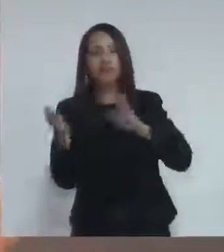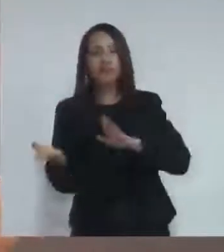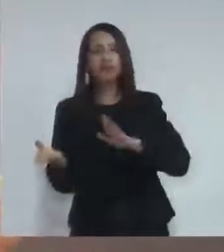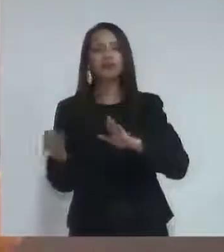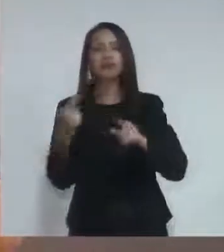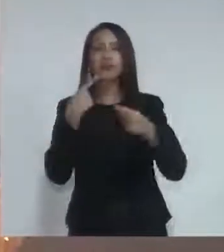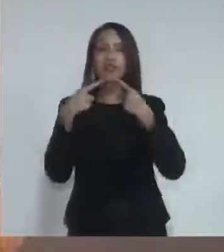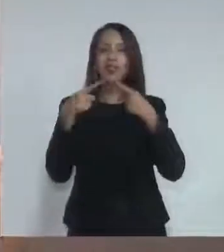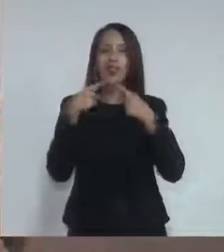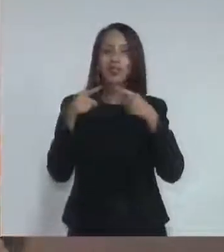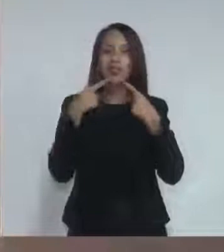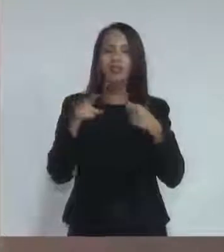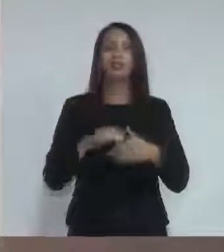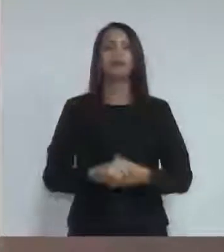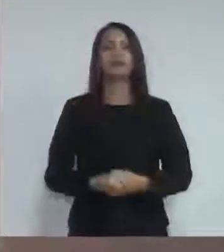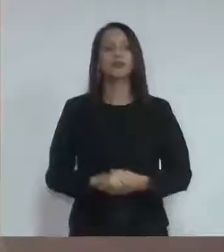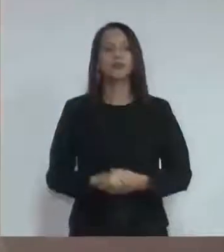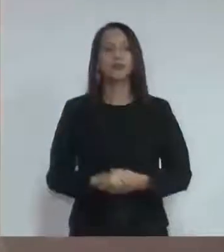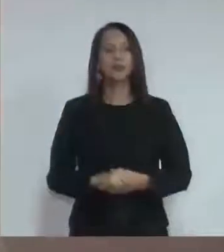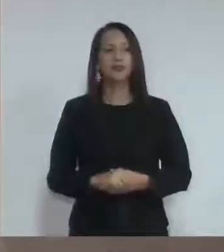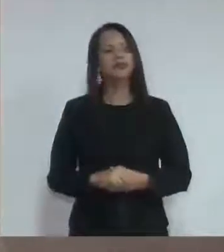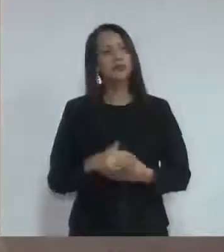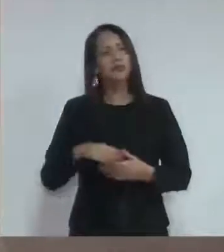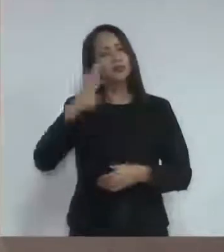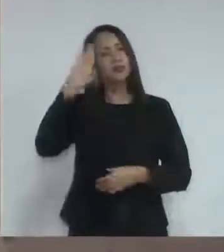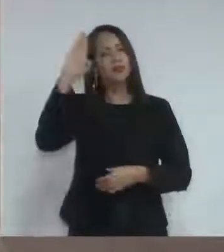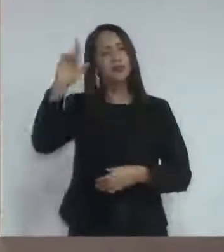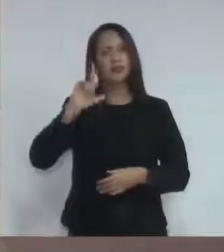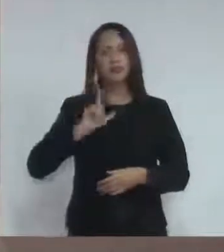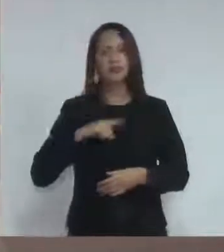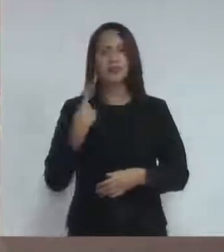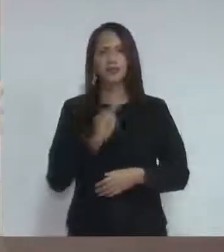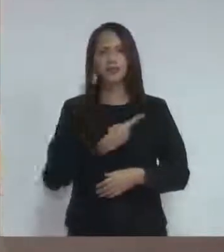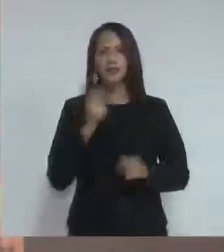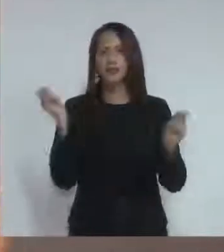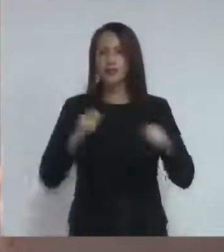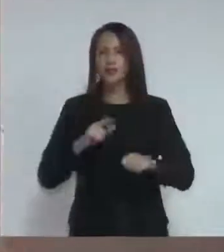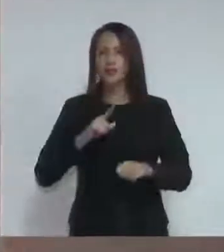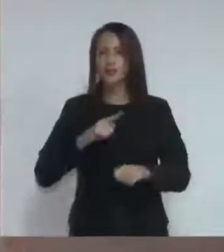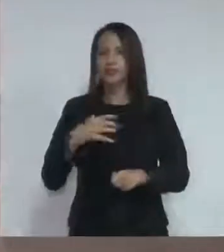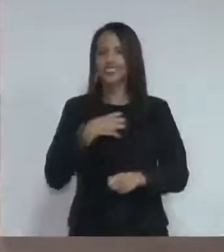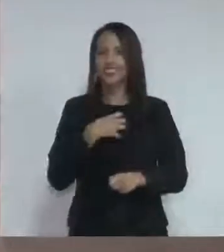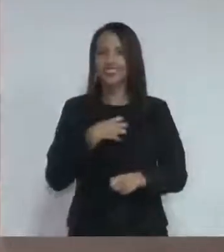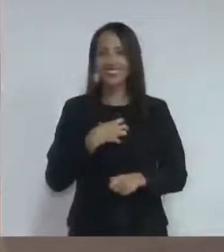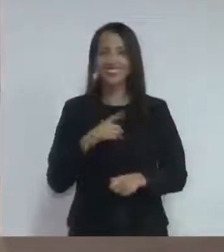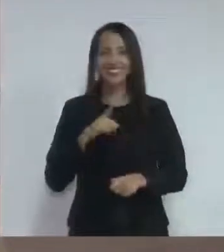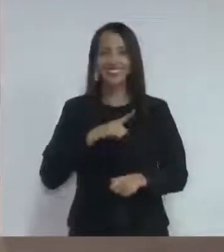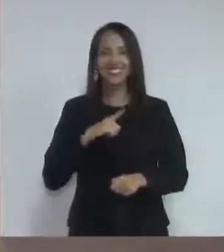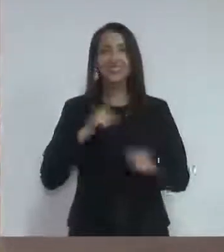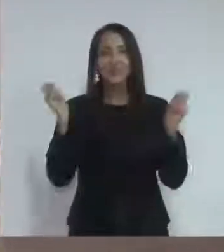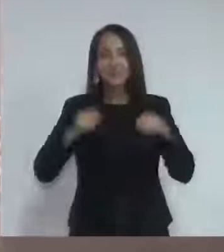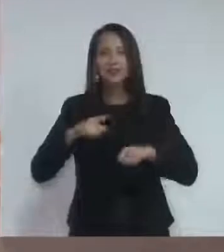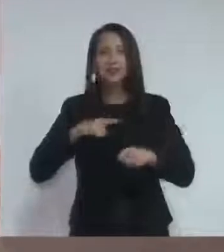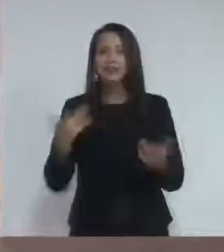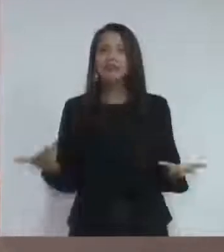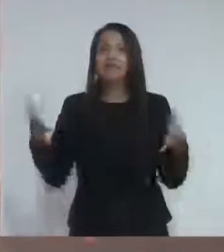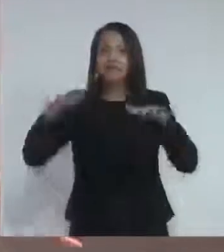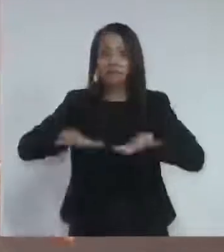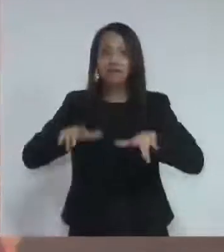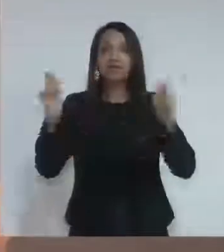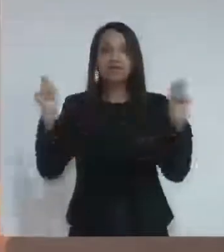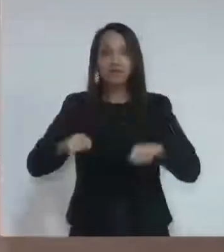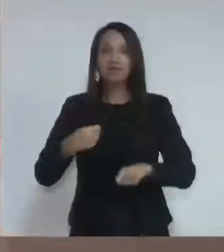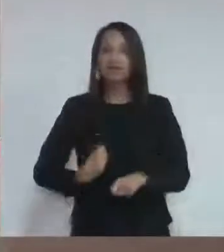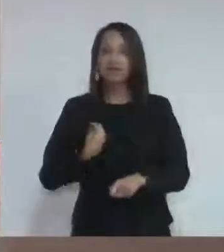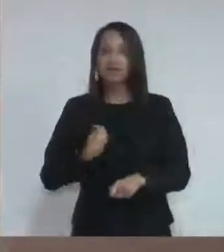algumas situações que elas são fundamentais para que a gente dê um passo e, de fato, a inclusão ela seja